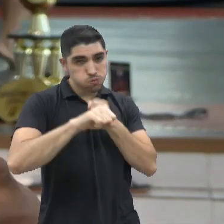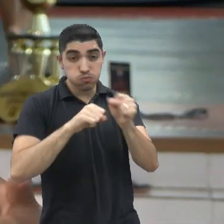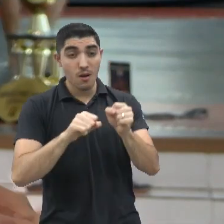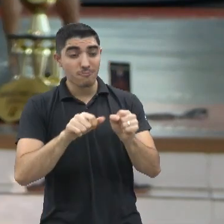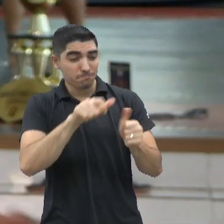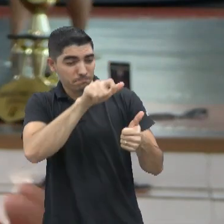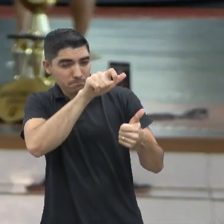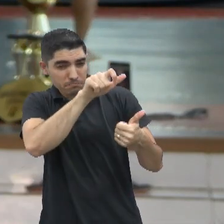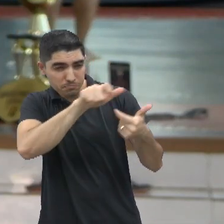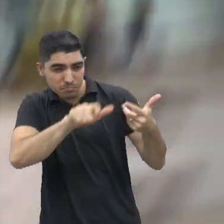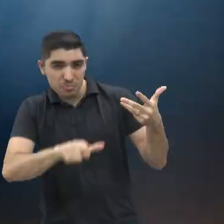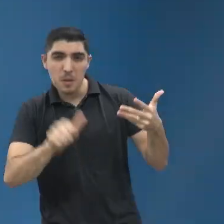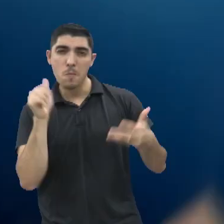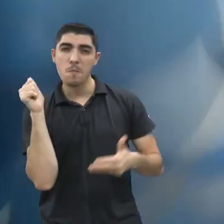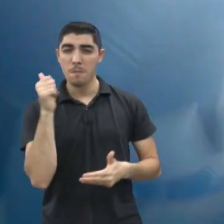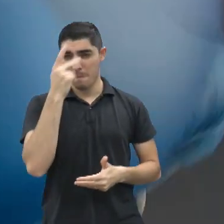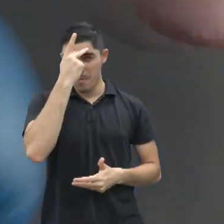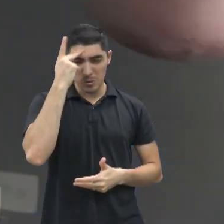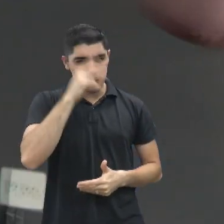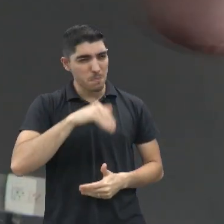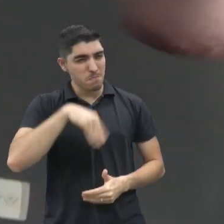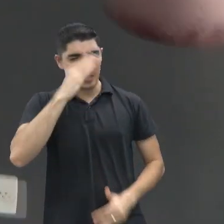melhores lutadores do mundo.